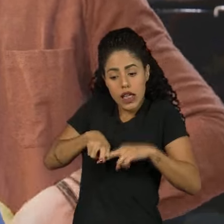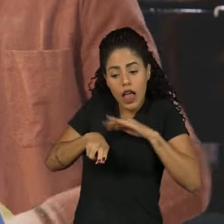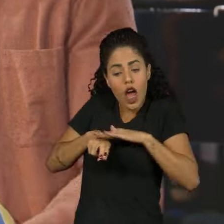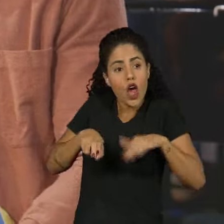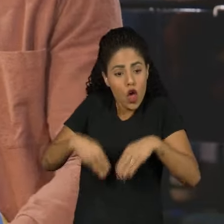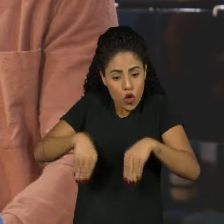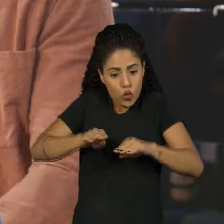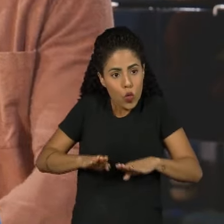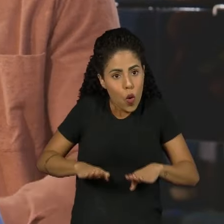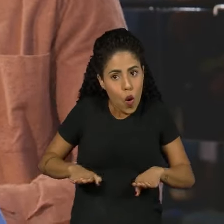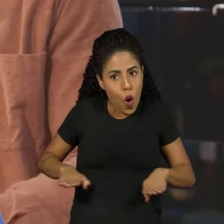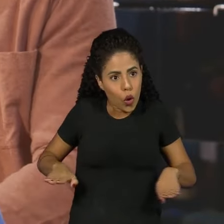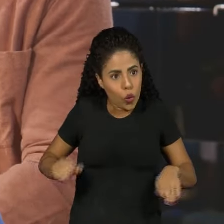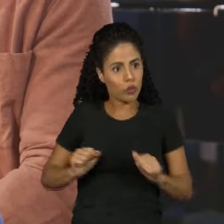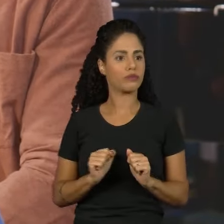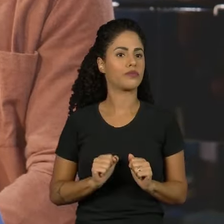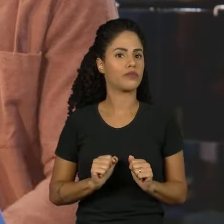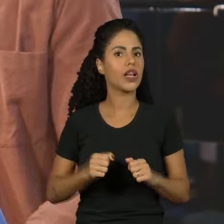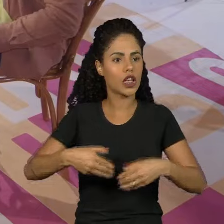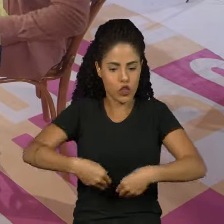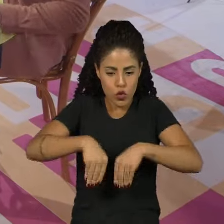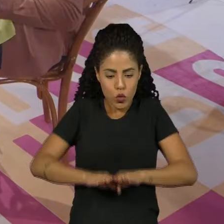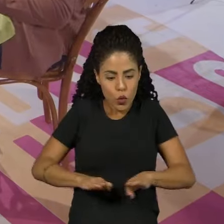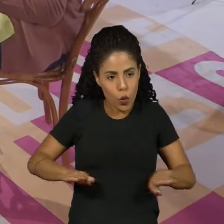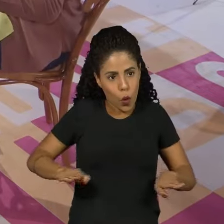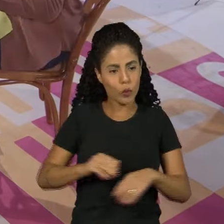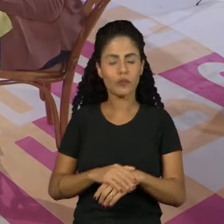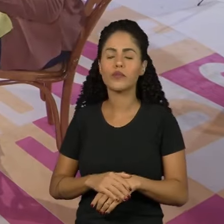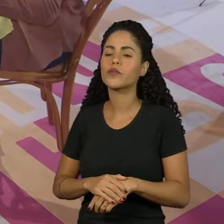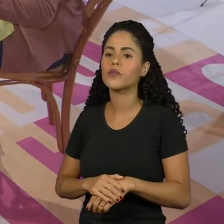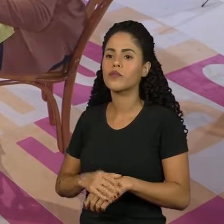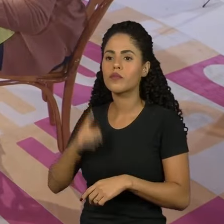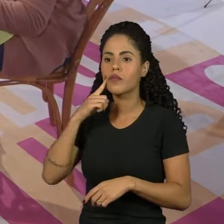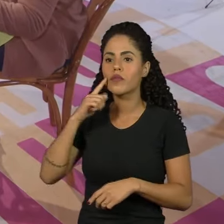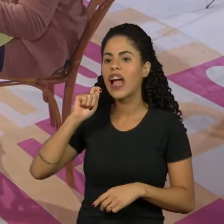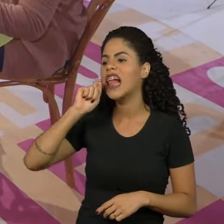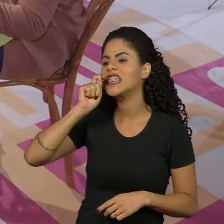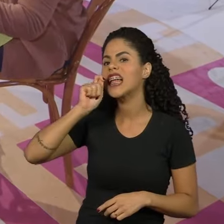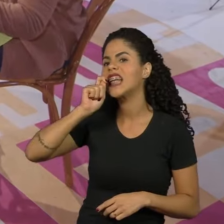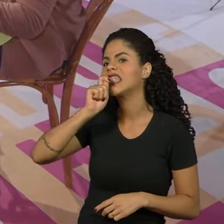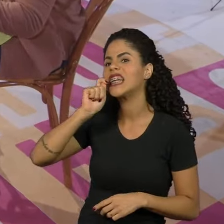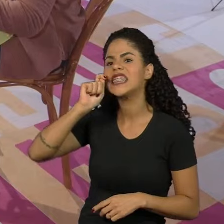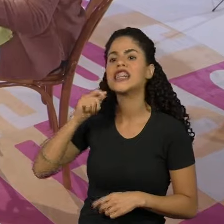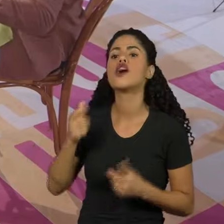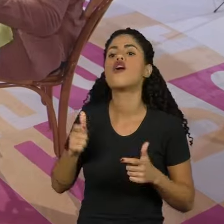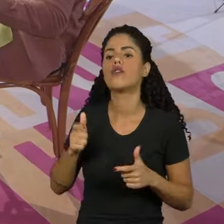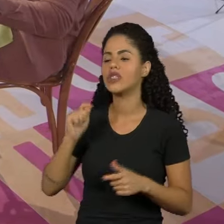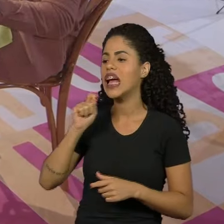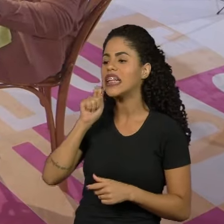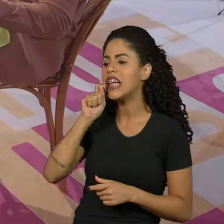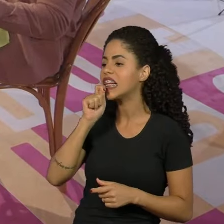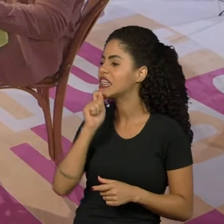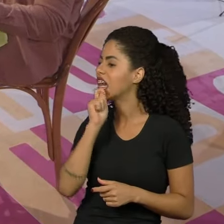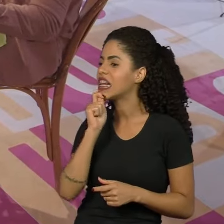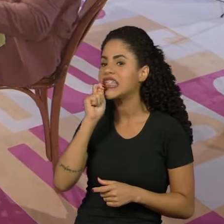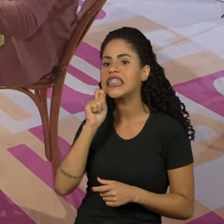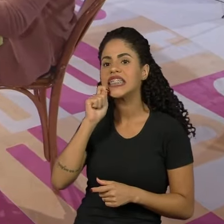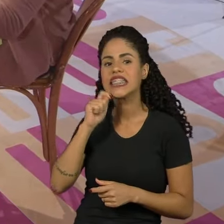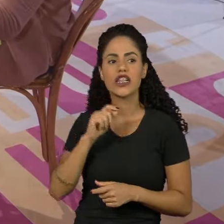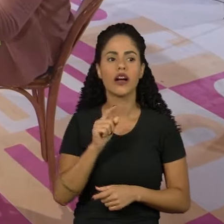Vamos colocar no colo. Vou colocar no colo. Ô, Lúcia, cadê o palito de dente? Palito? Não, né? Palito, tem